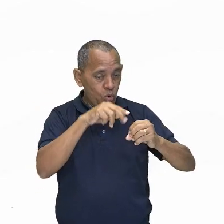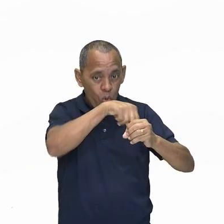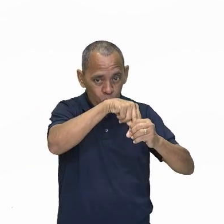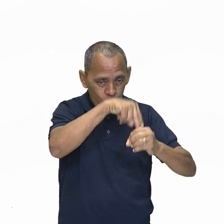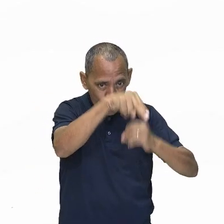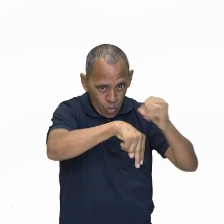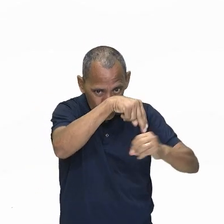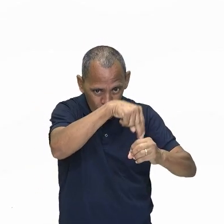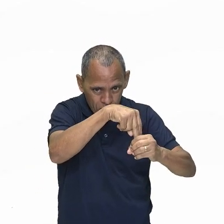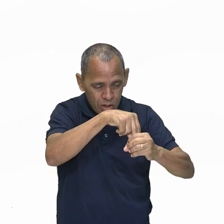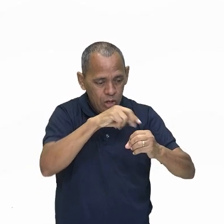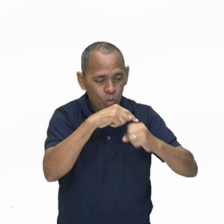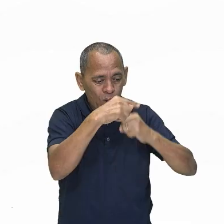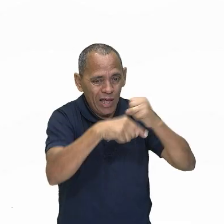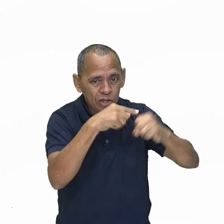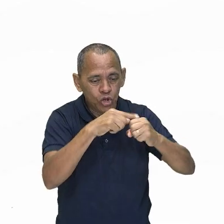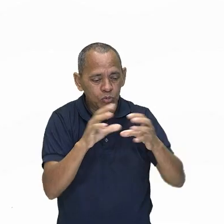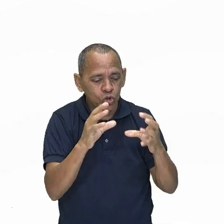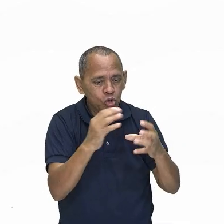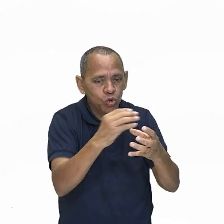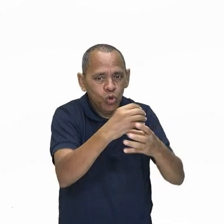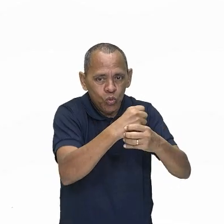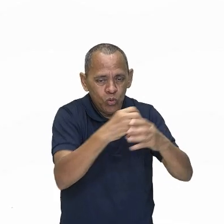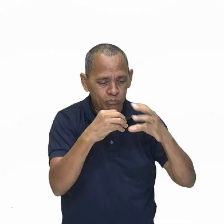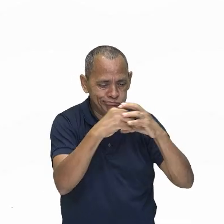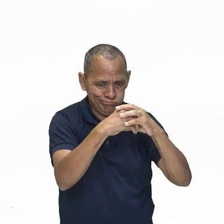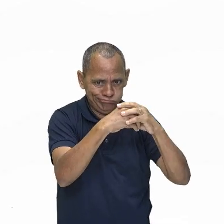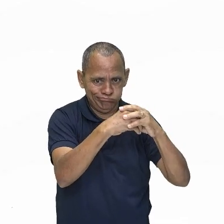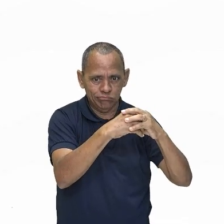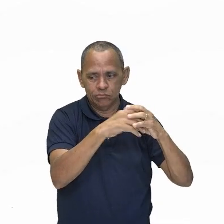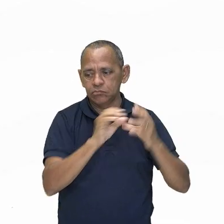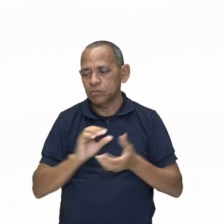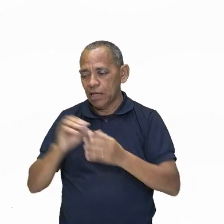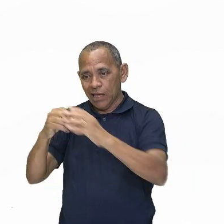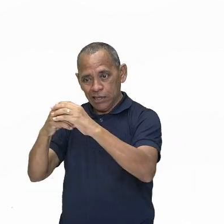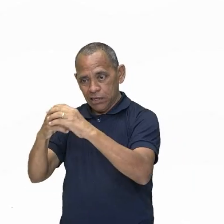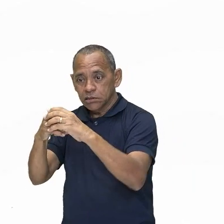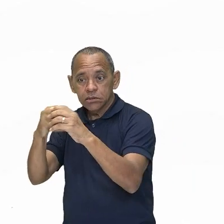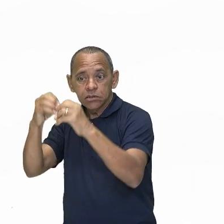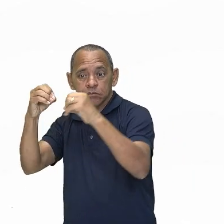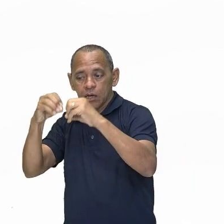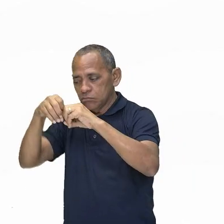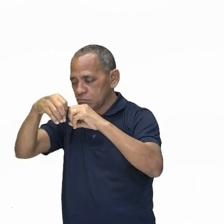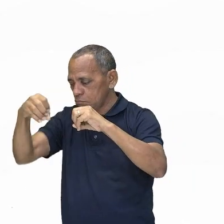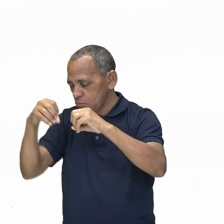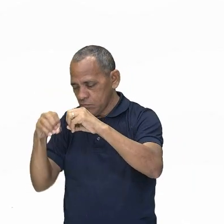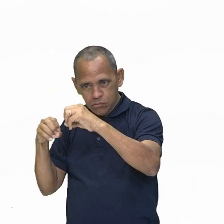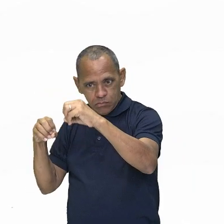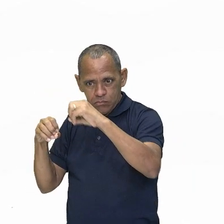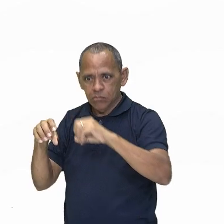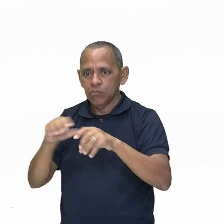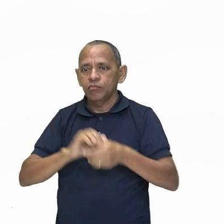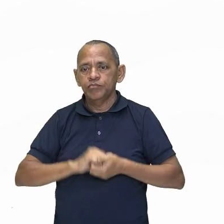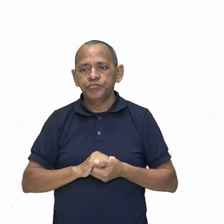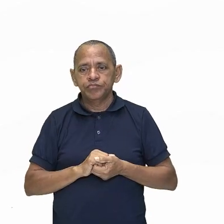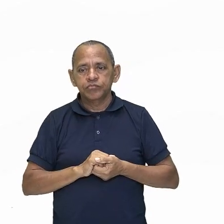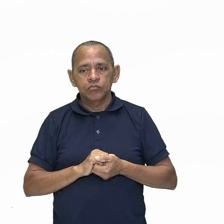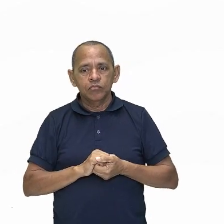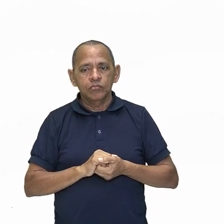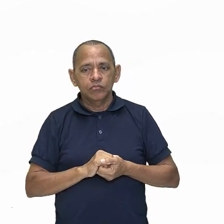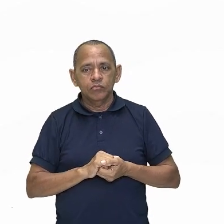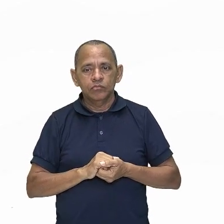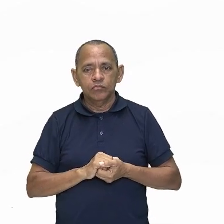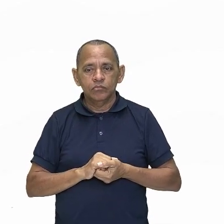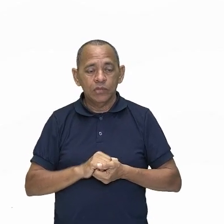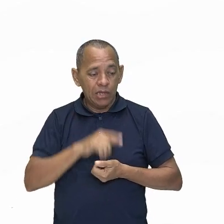unem, tá certo? Então, aí, a diferença básica é essa. Fusão é quando os átomos, né, os núcleos